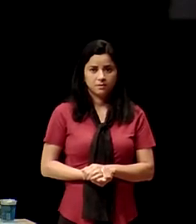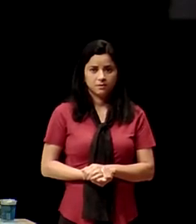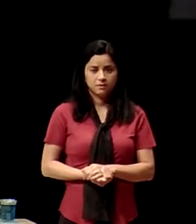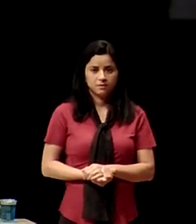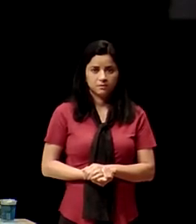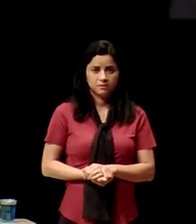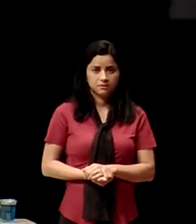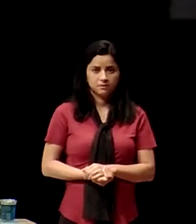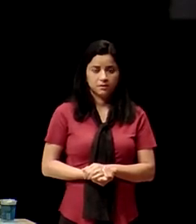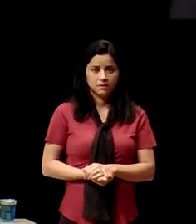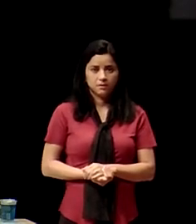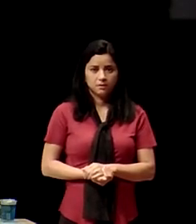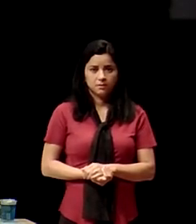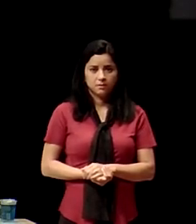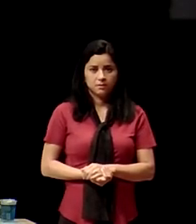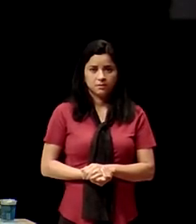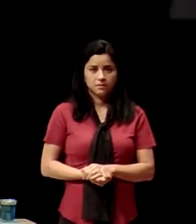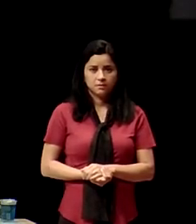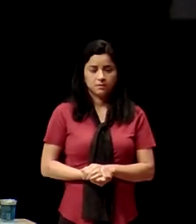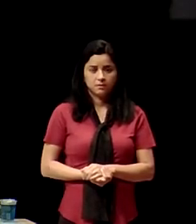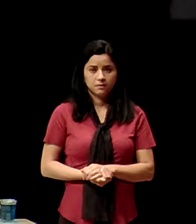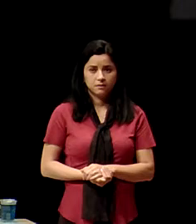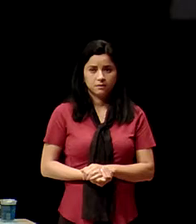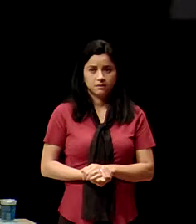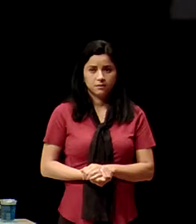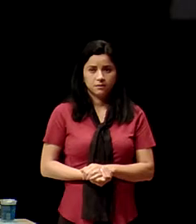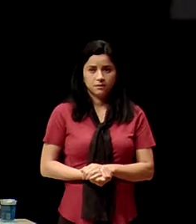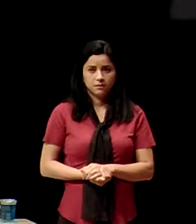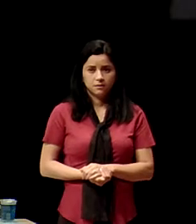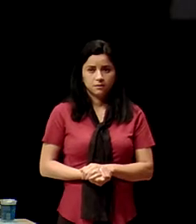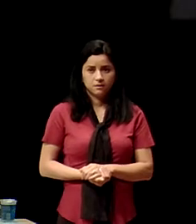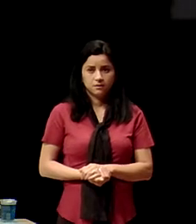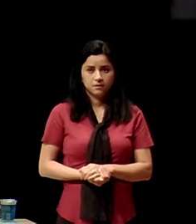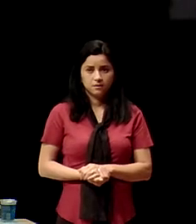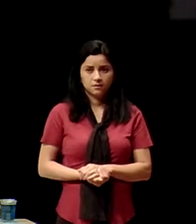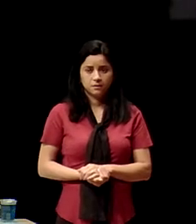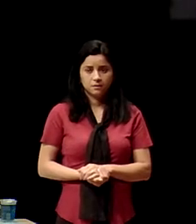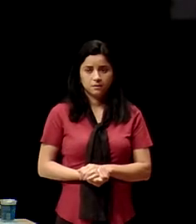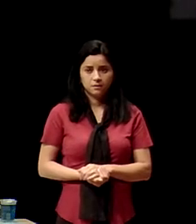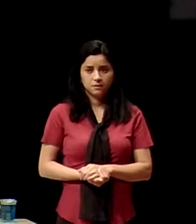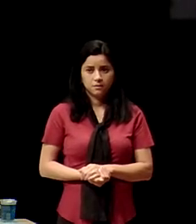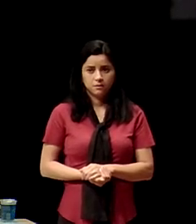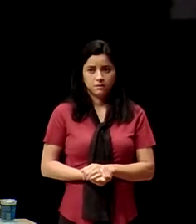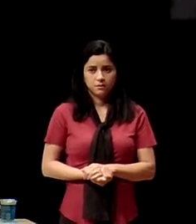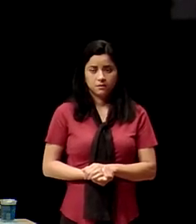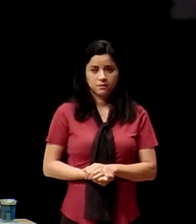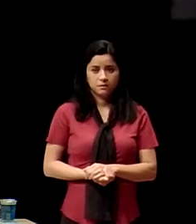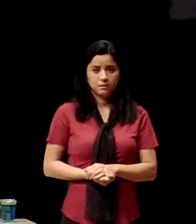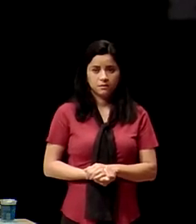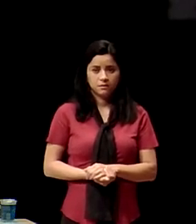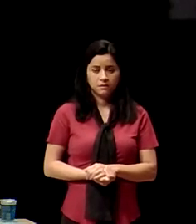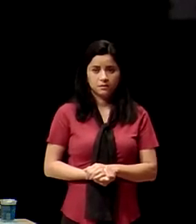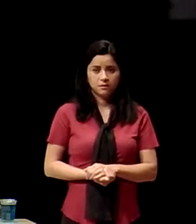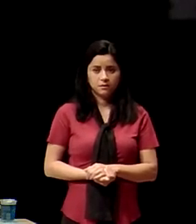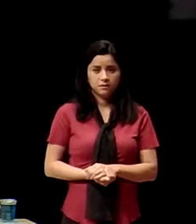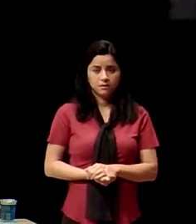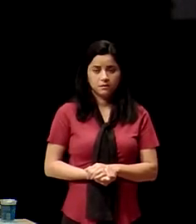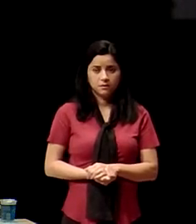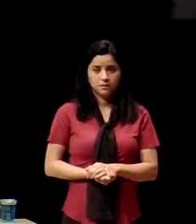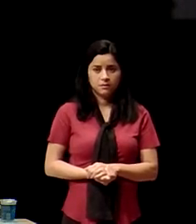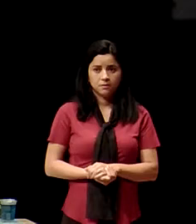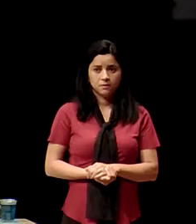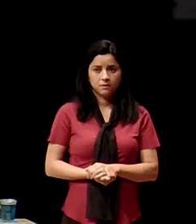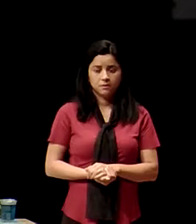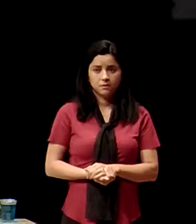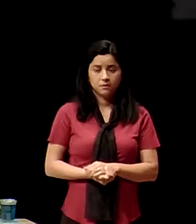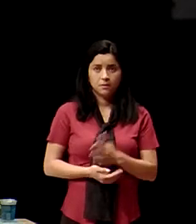social and individual problems caused by the collapse of socialization in the